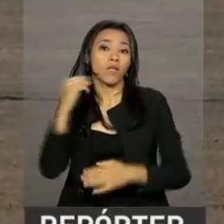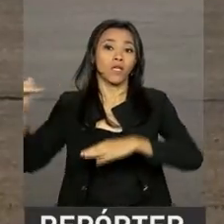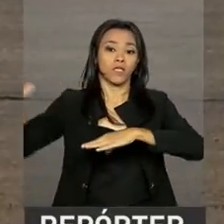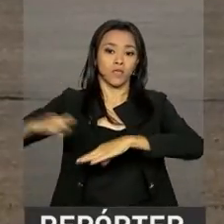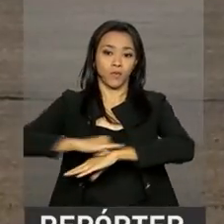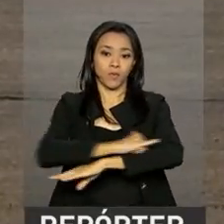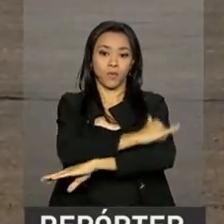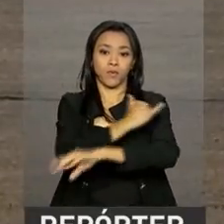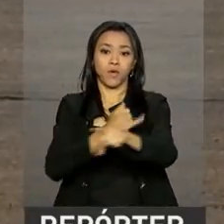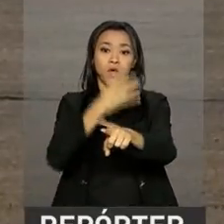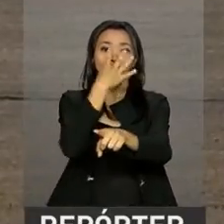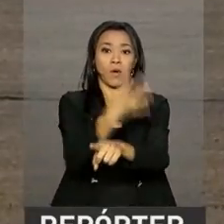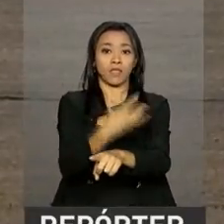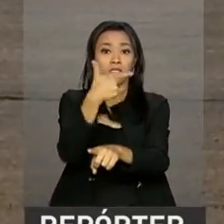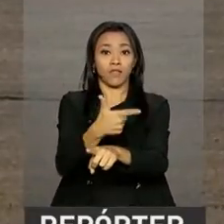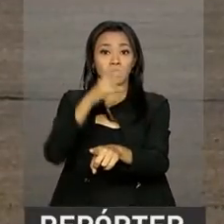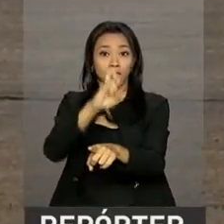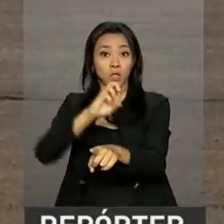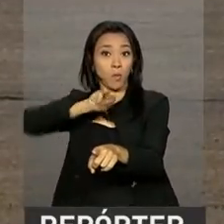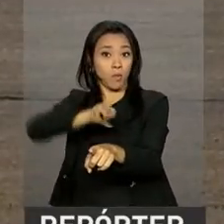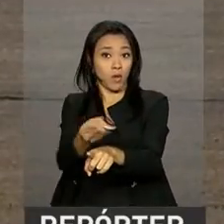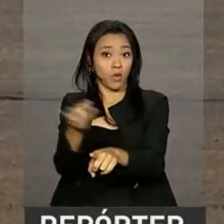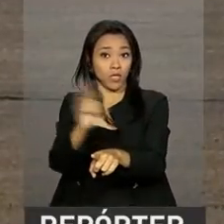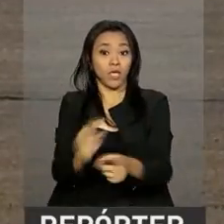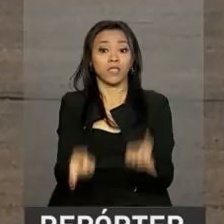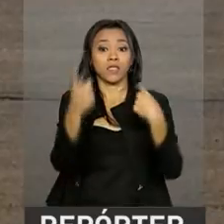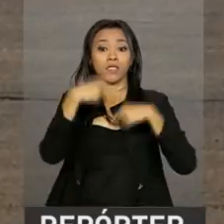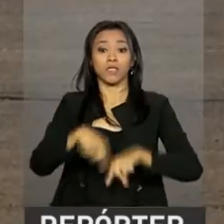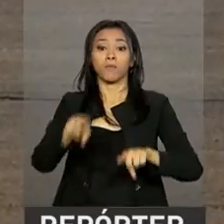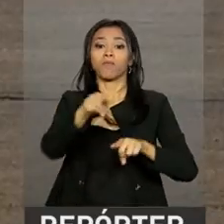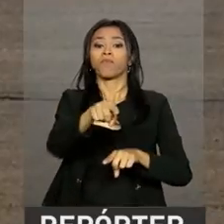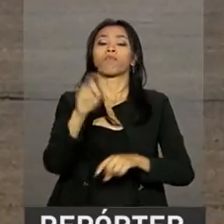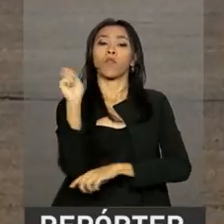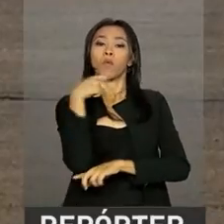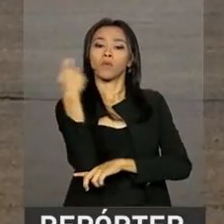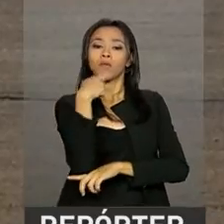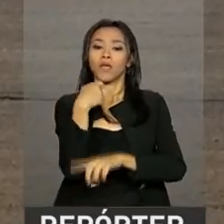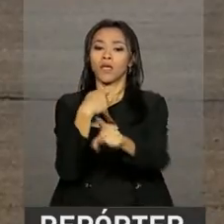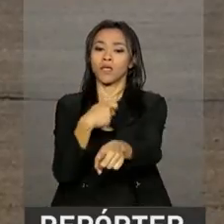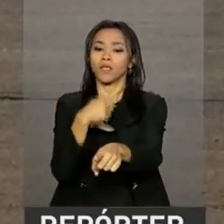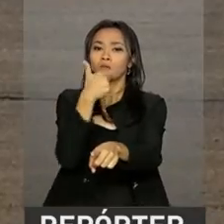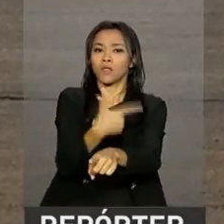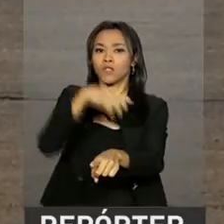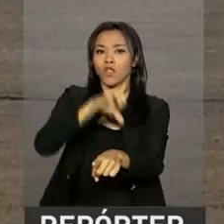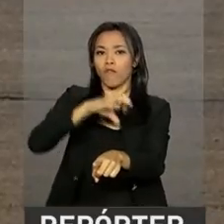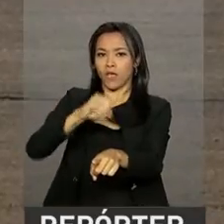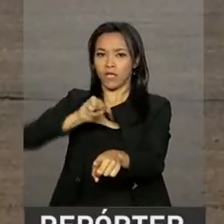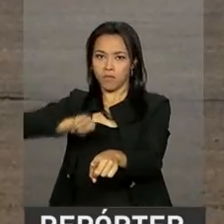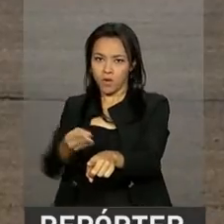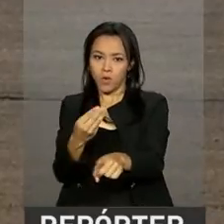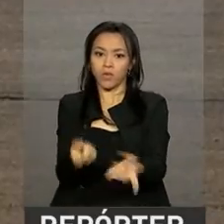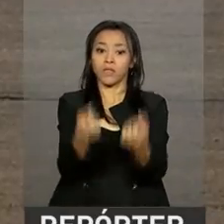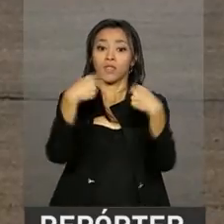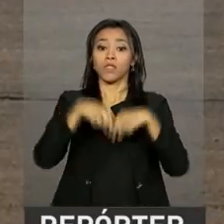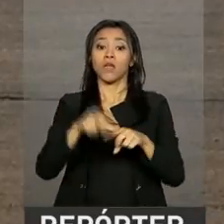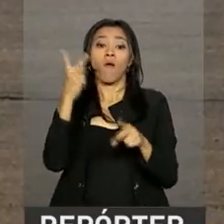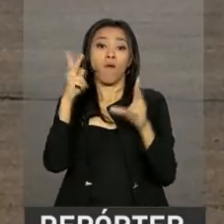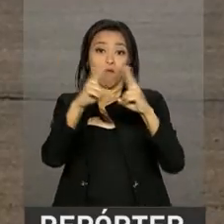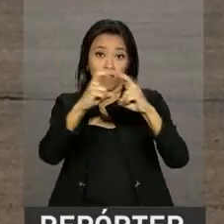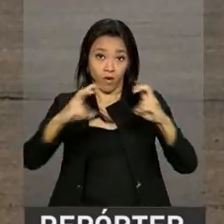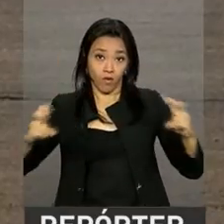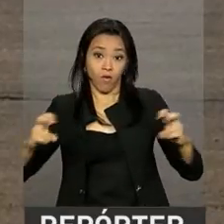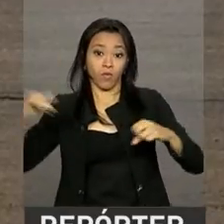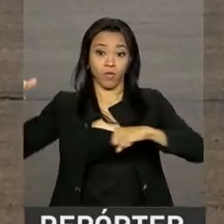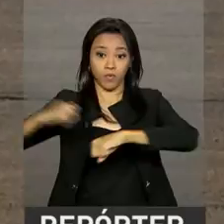em R$ 425 milhões. A de Porto Alegre, com lance de mais de 290 milhões. A concessão de Florianópolis